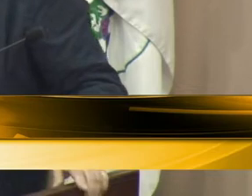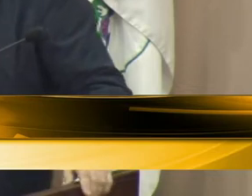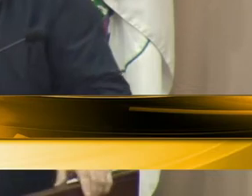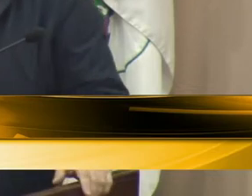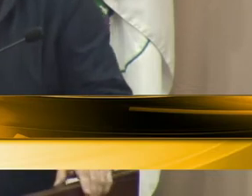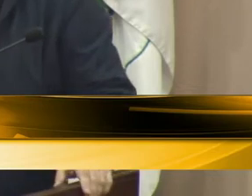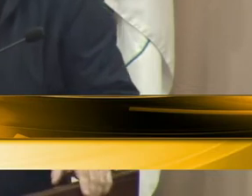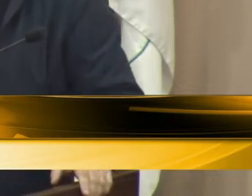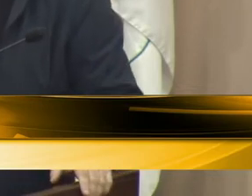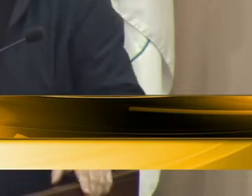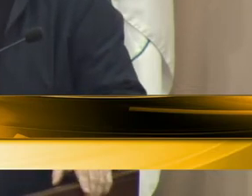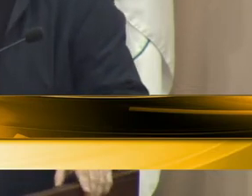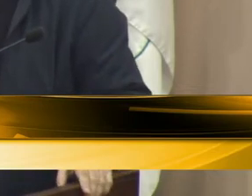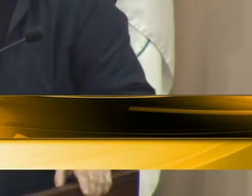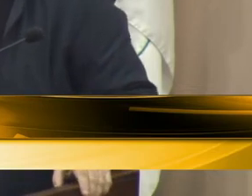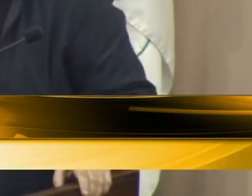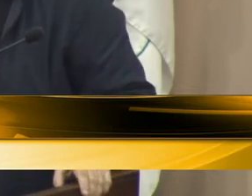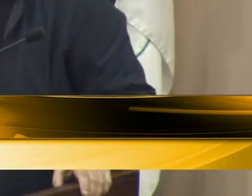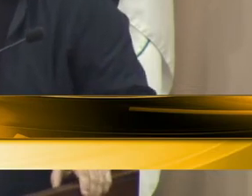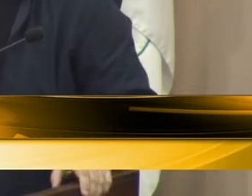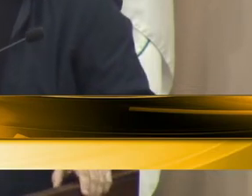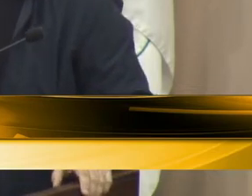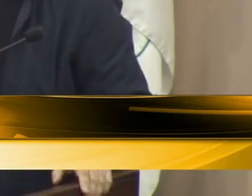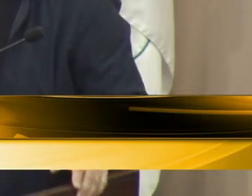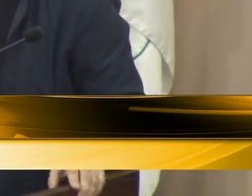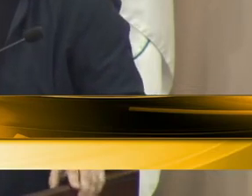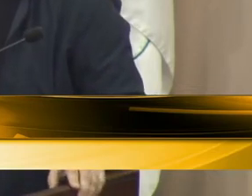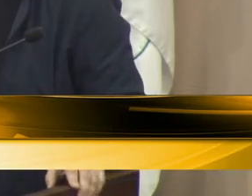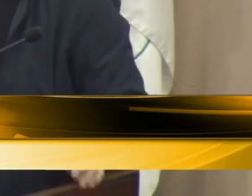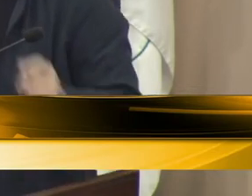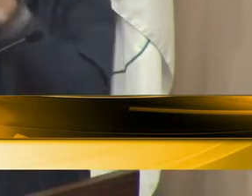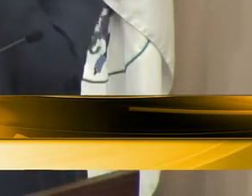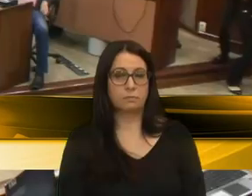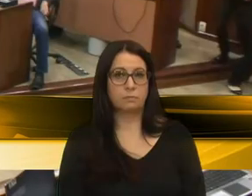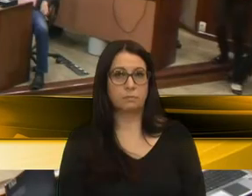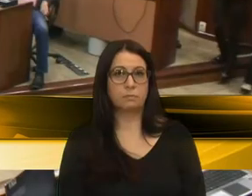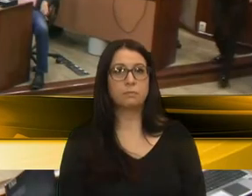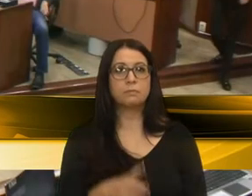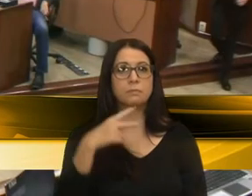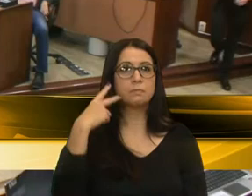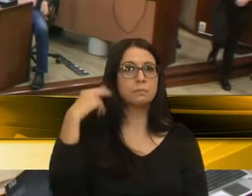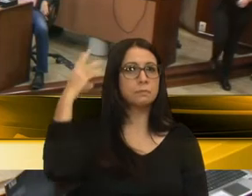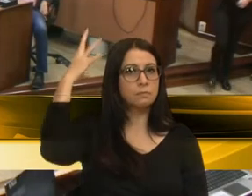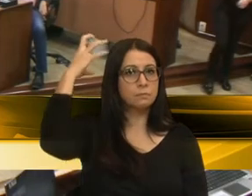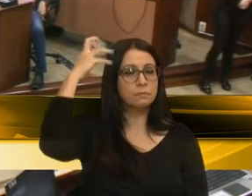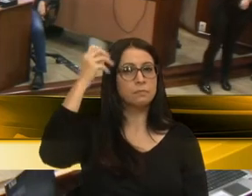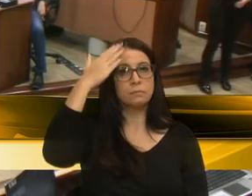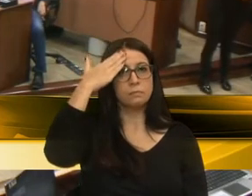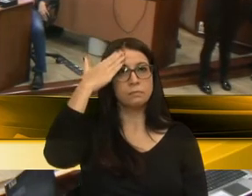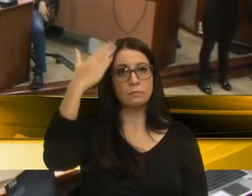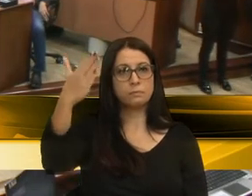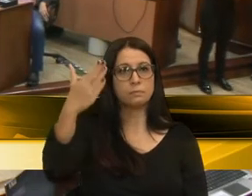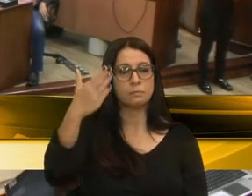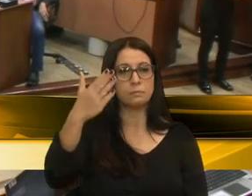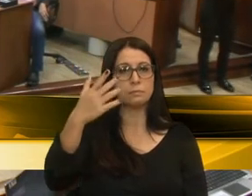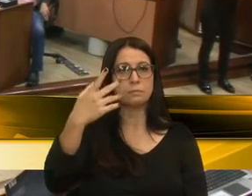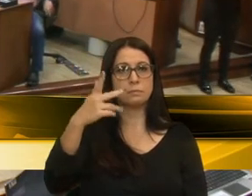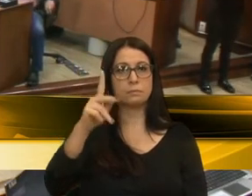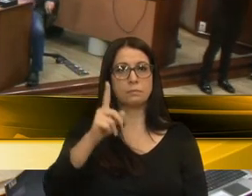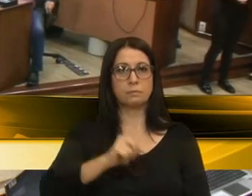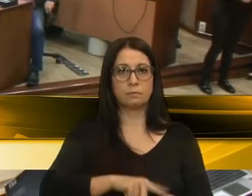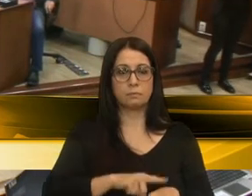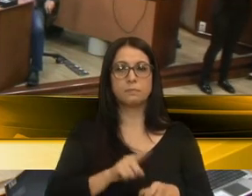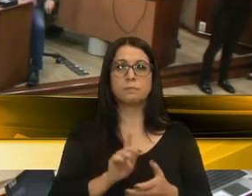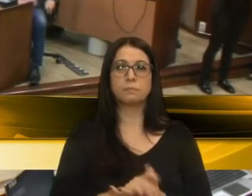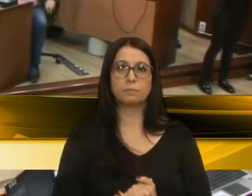Eu agradeço o teu complemento. Agora, o vereador Fiusa. Vereador Tibirissá, muito obrigado pela parte. Mais